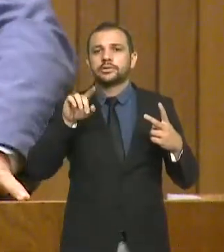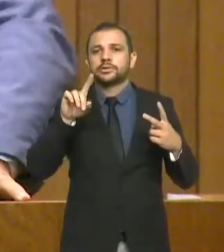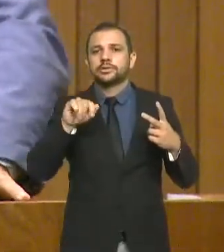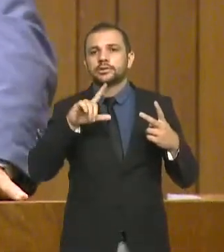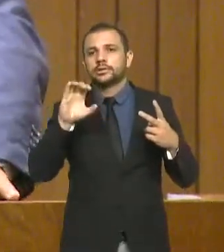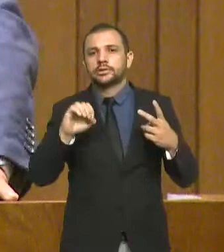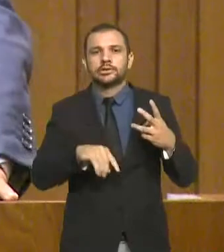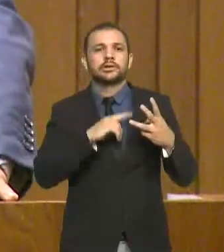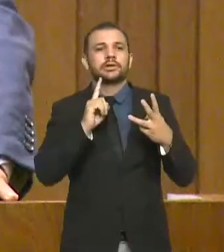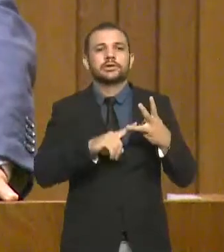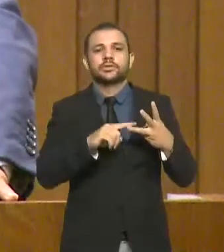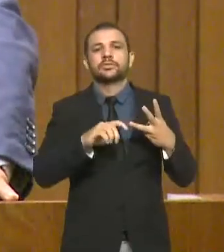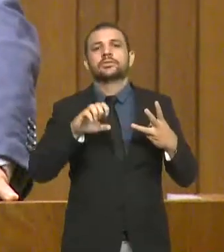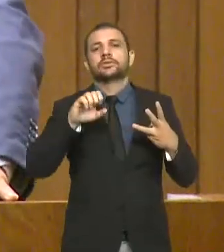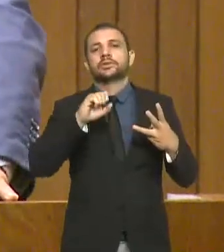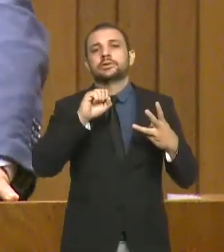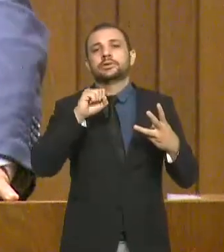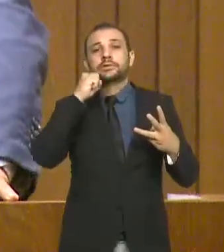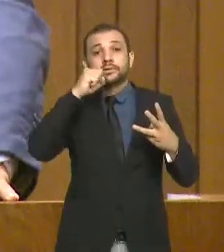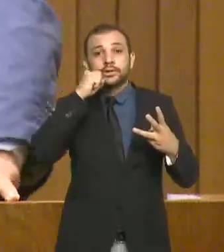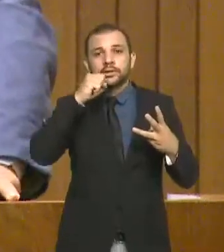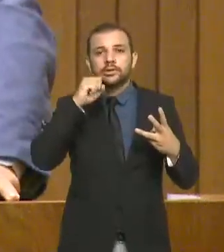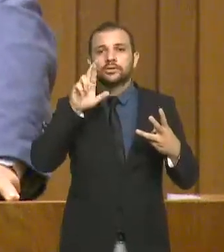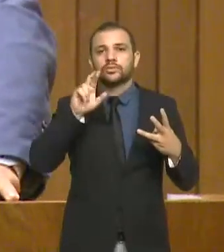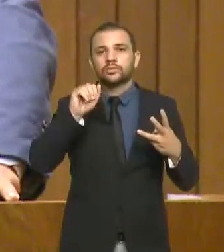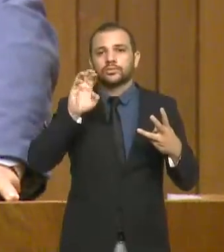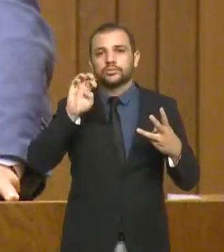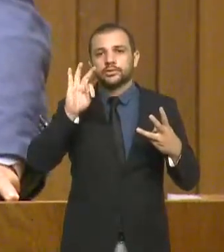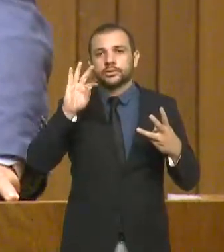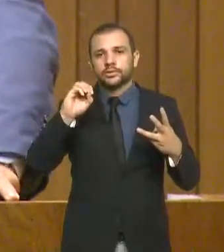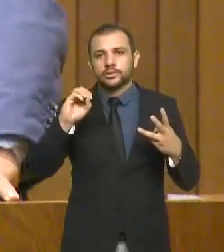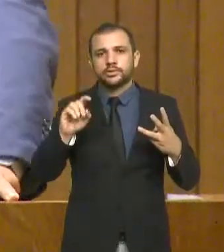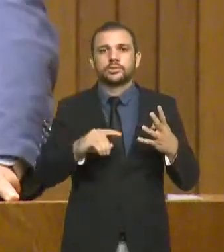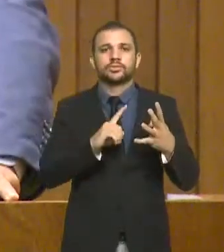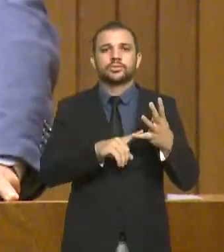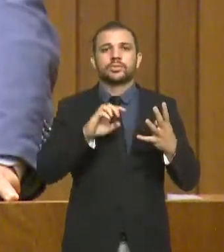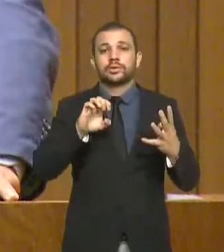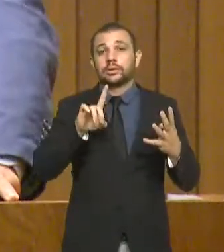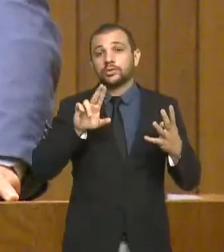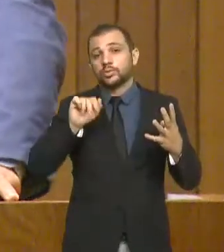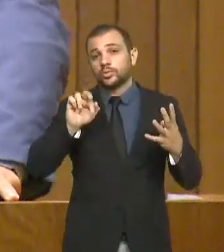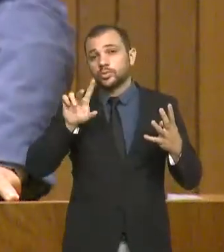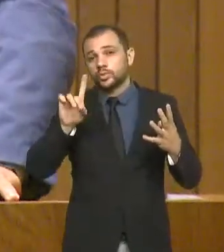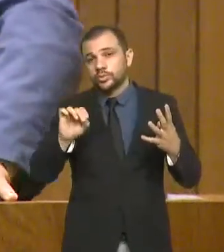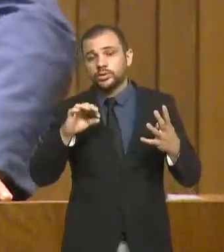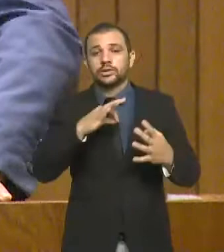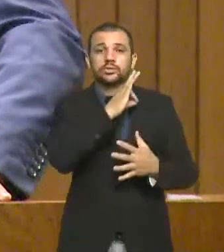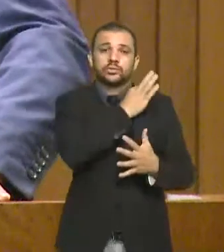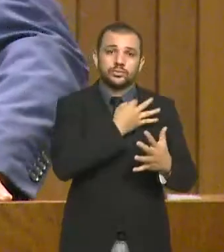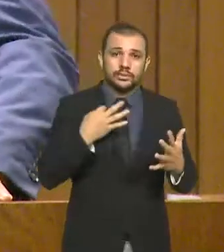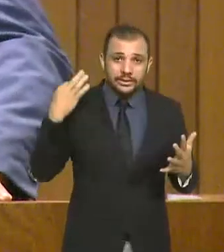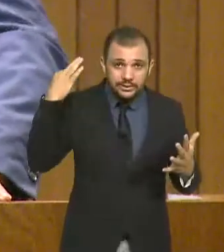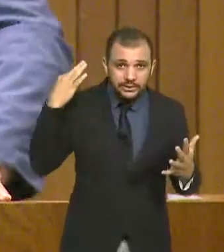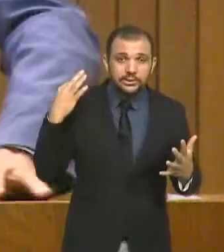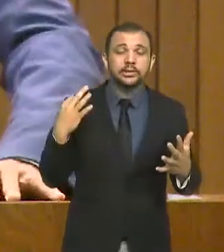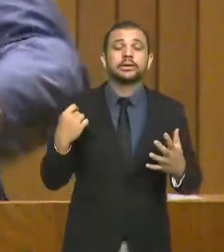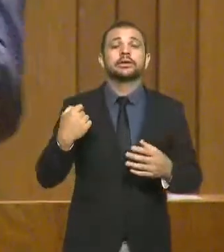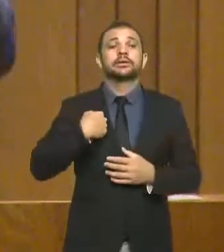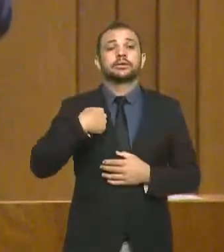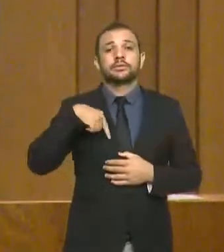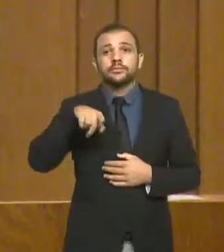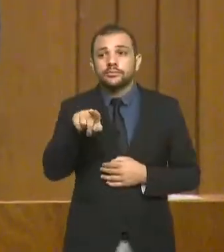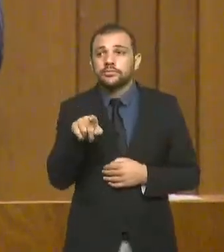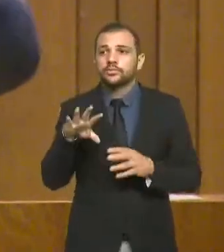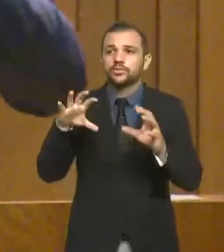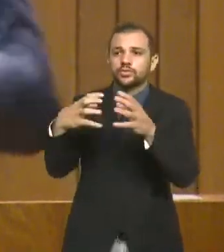Marina, e nunca foi ao PCdoB pedir uma nota de combustível, pedir um santinho. Votei de livre e espontânea vontade por acreditar